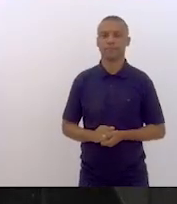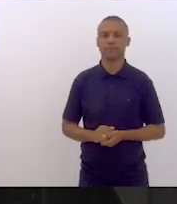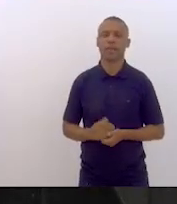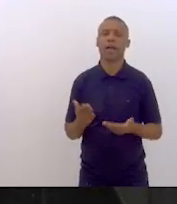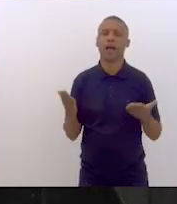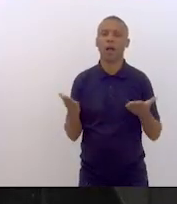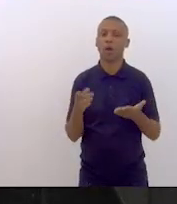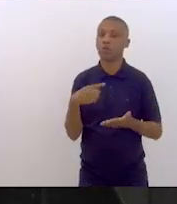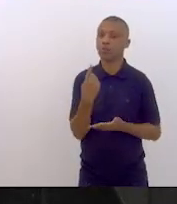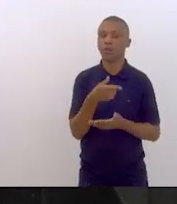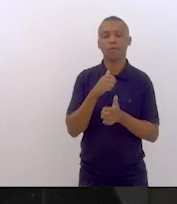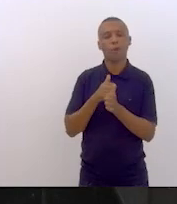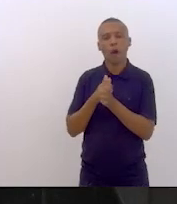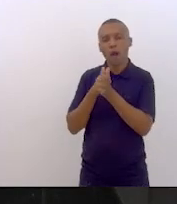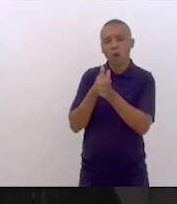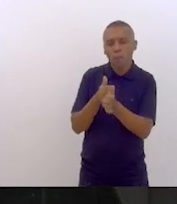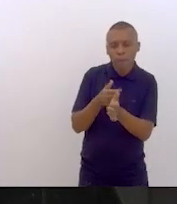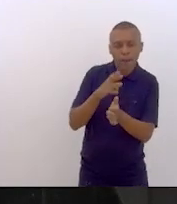acompanhar